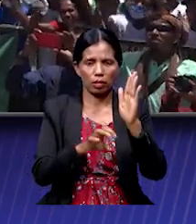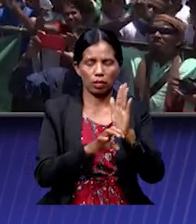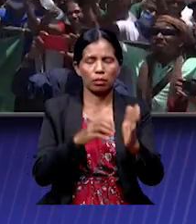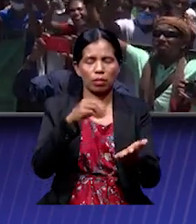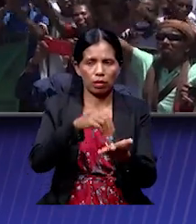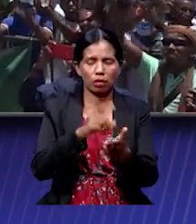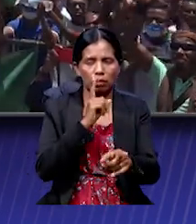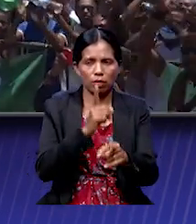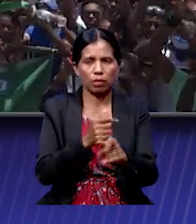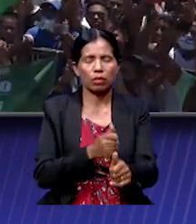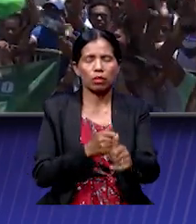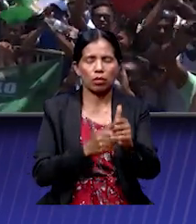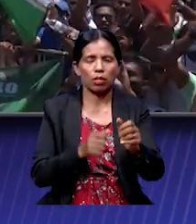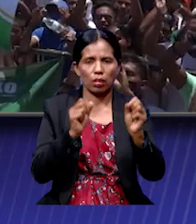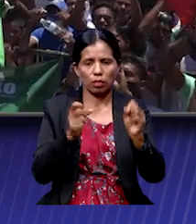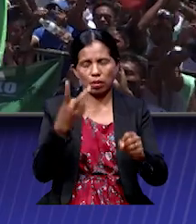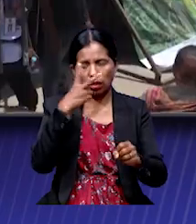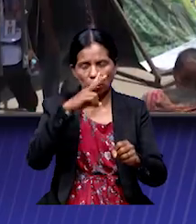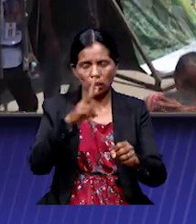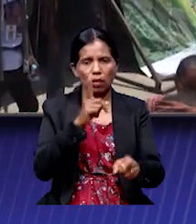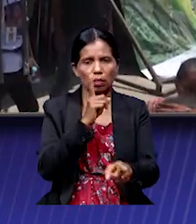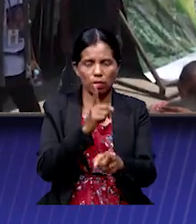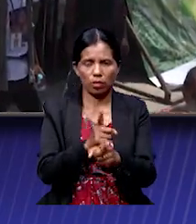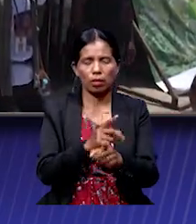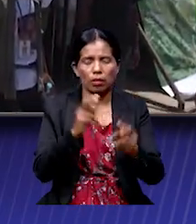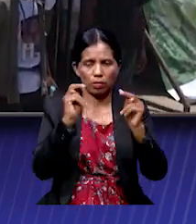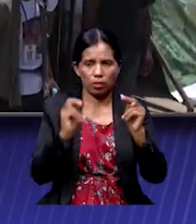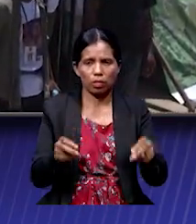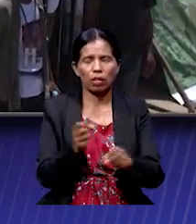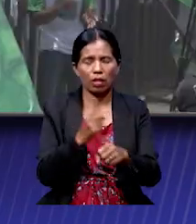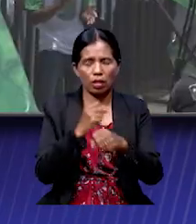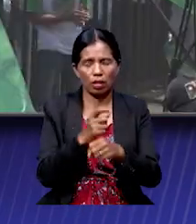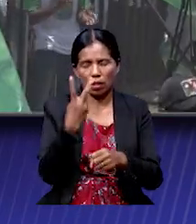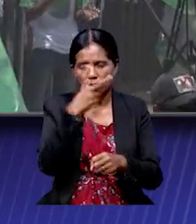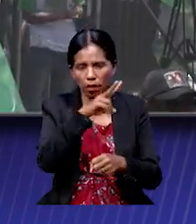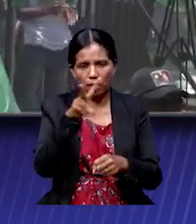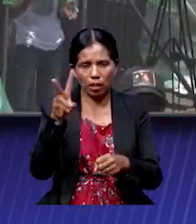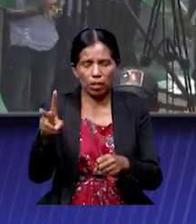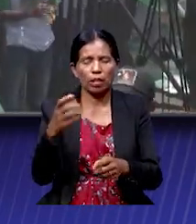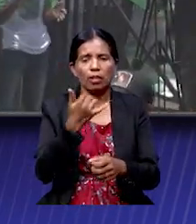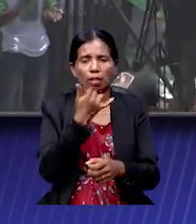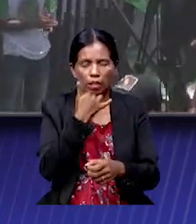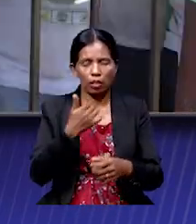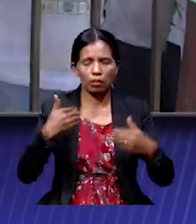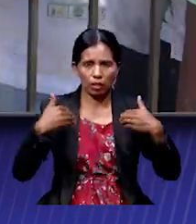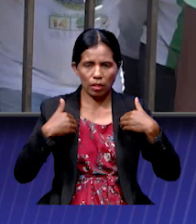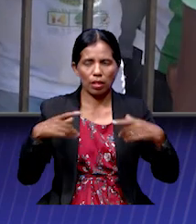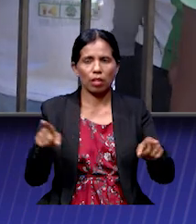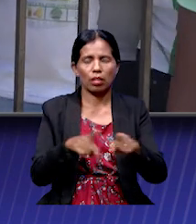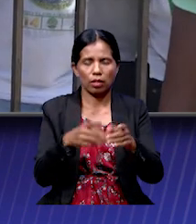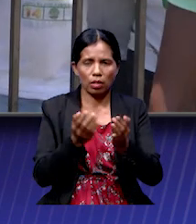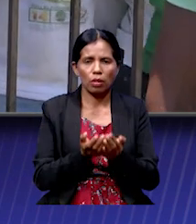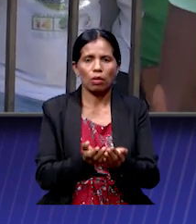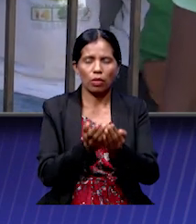Mai betui Ramuzorta atu verifika integridade ne persija halo auditoria ba failansu sira ne be akontese. Hanesan roak